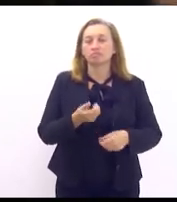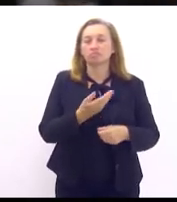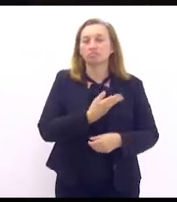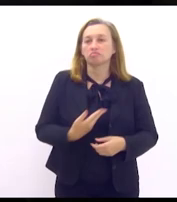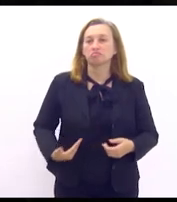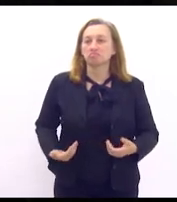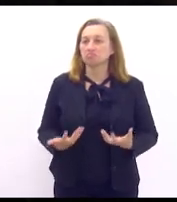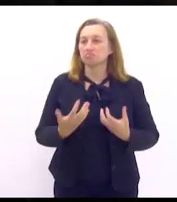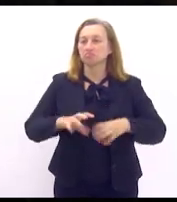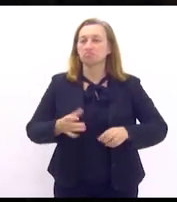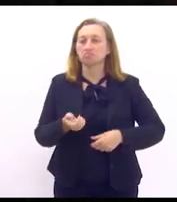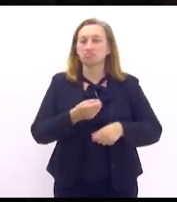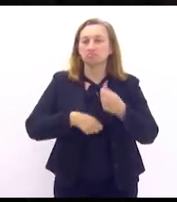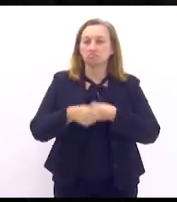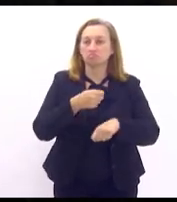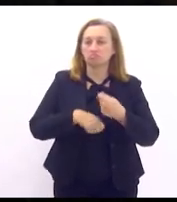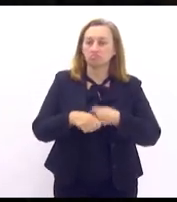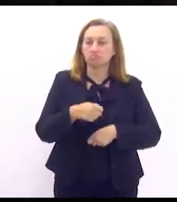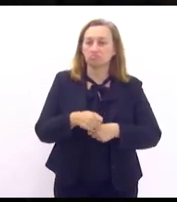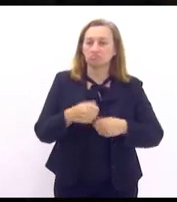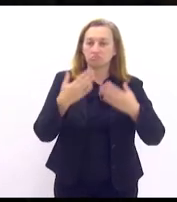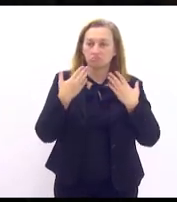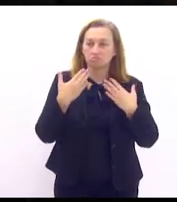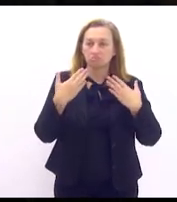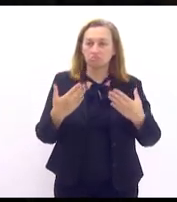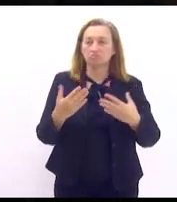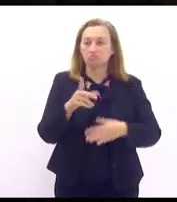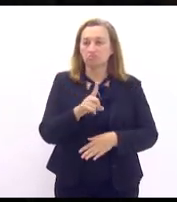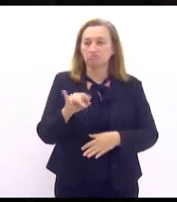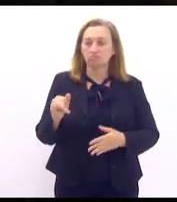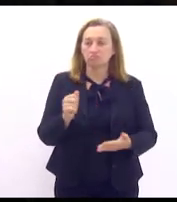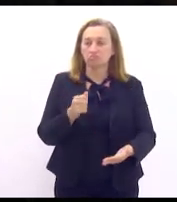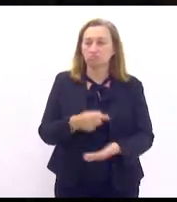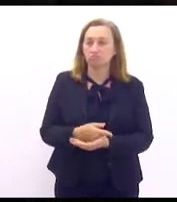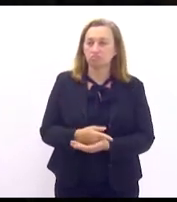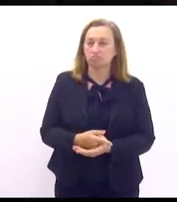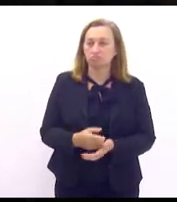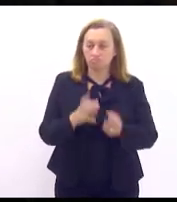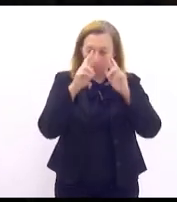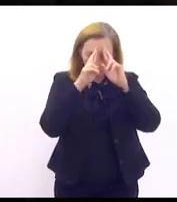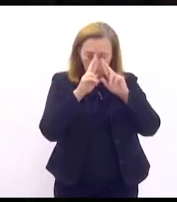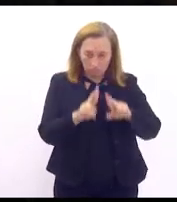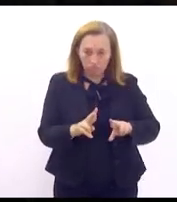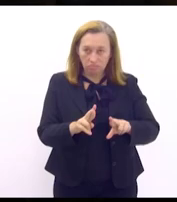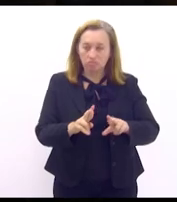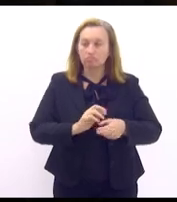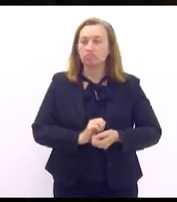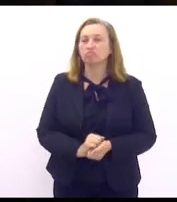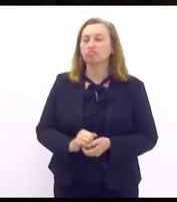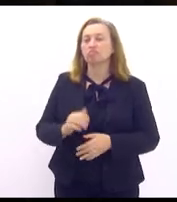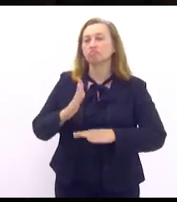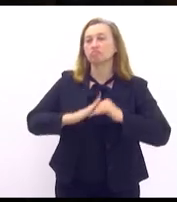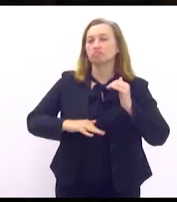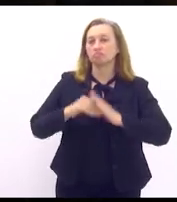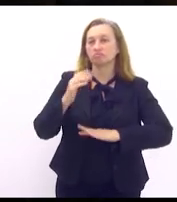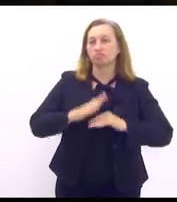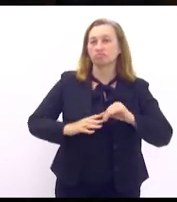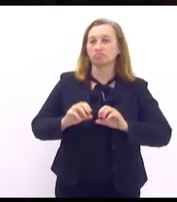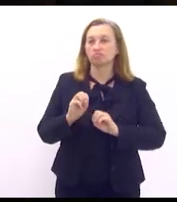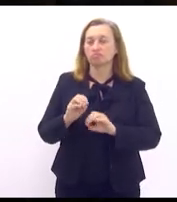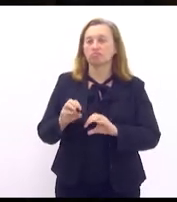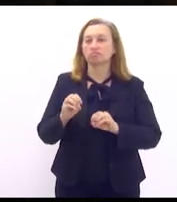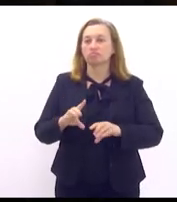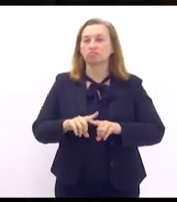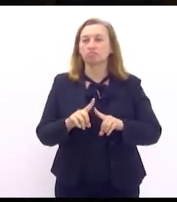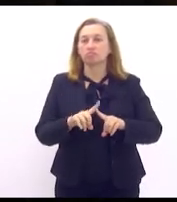quer apresentar um calendário para cumprir o piso nacional, respeitando a carreira dos profissionais de educação, mas o governo